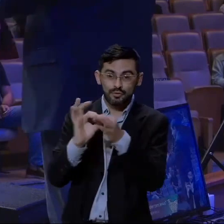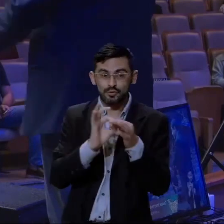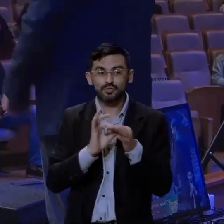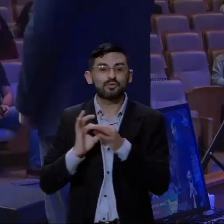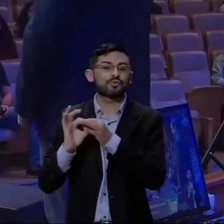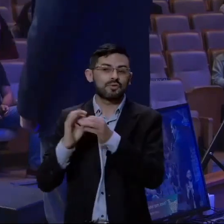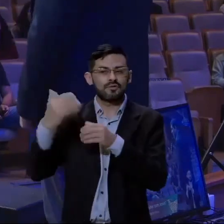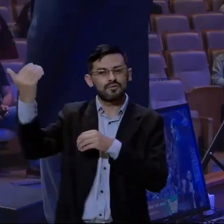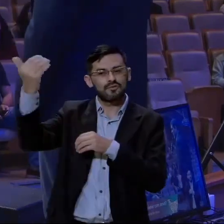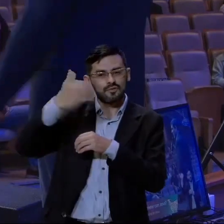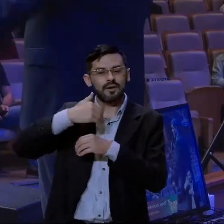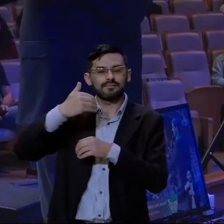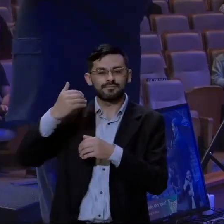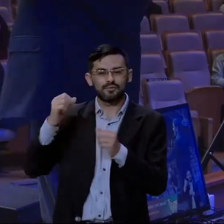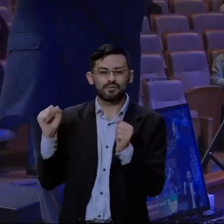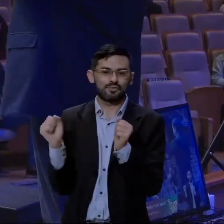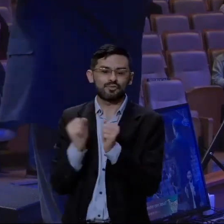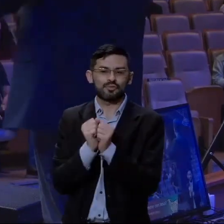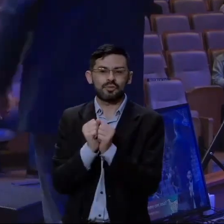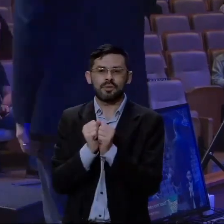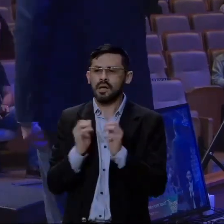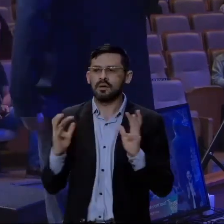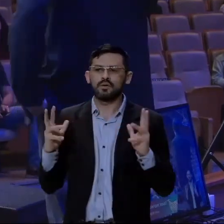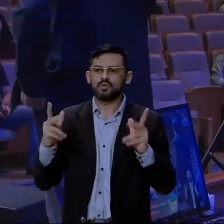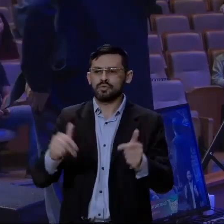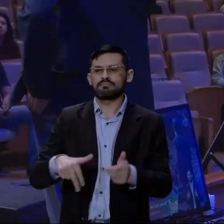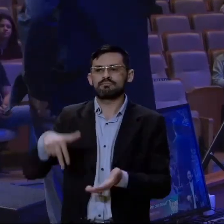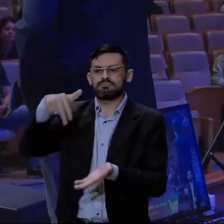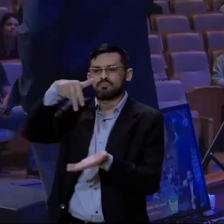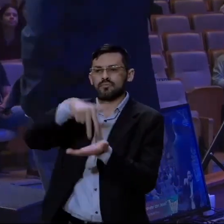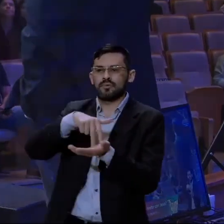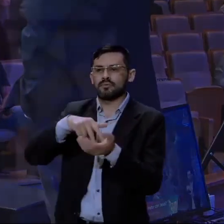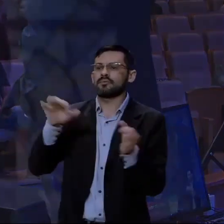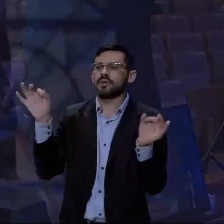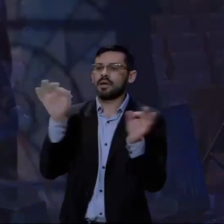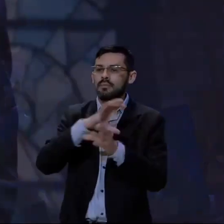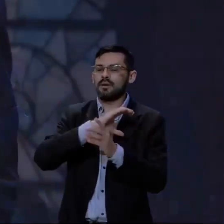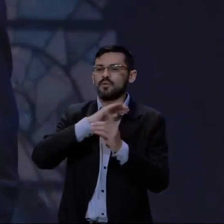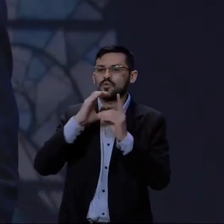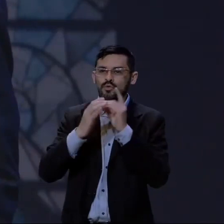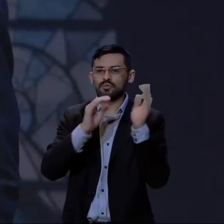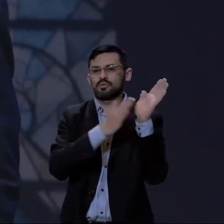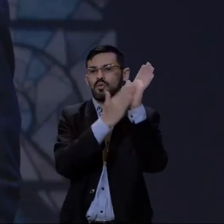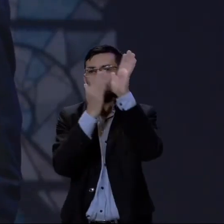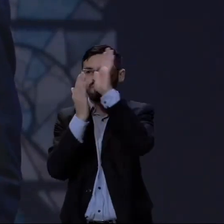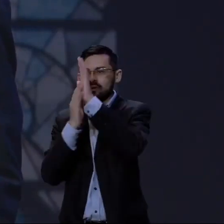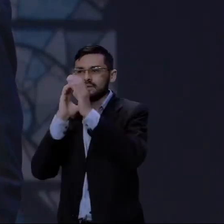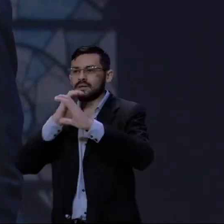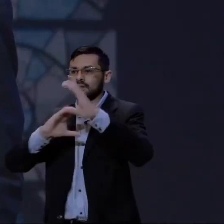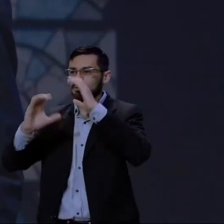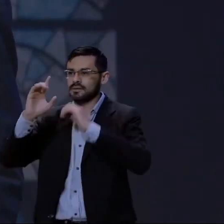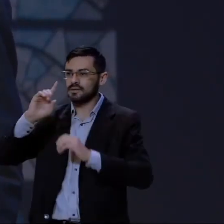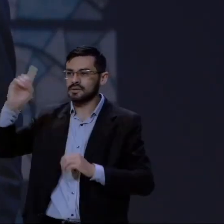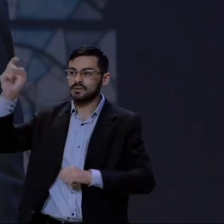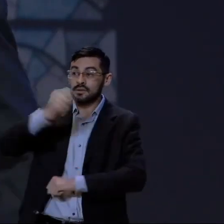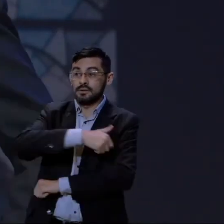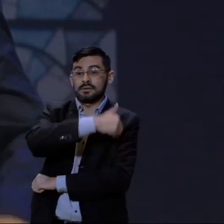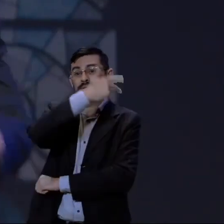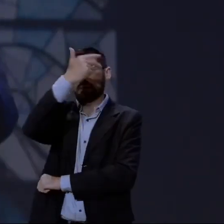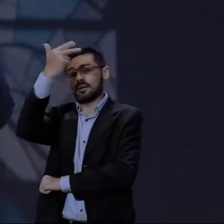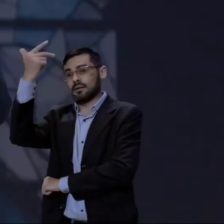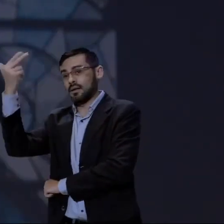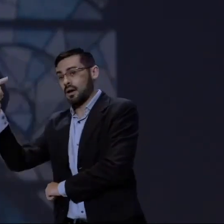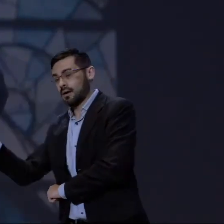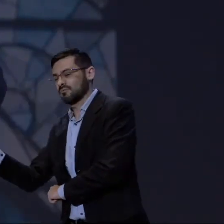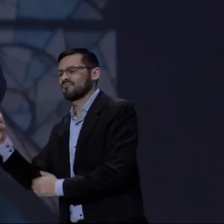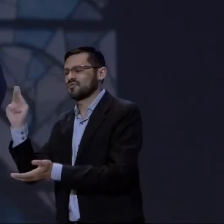vem, participa com a gente, tá bom? Todo o povo de Deus em pé agora. A gente vai terminar cantando e louvando a Deus. Que esse Natal seja um